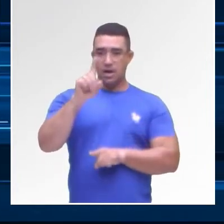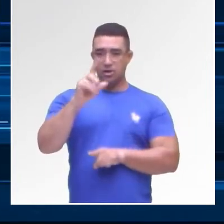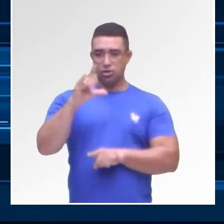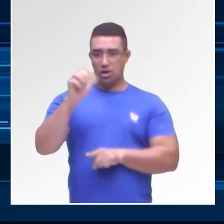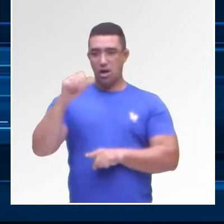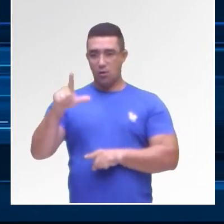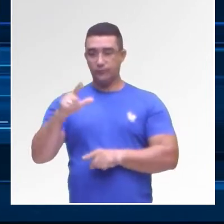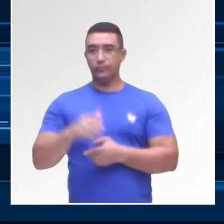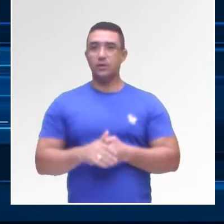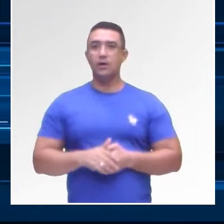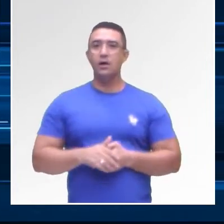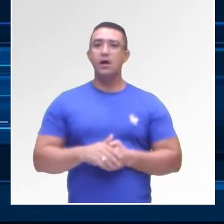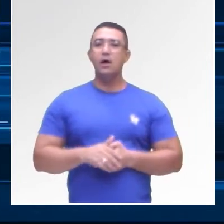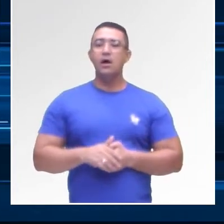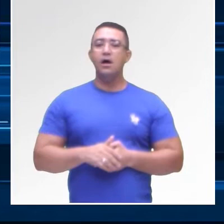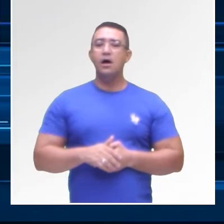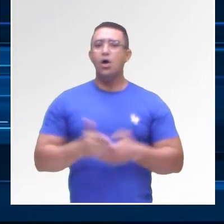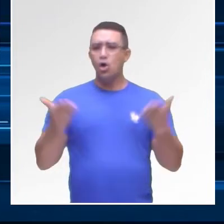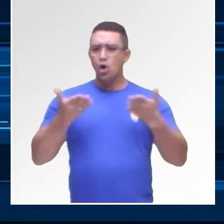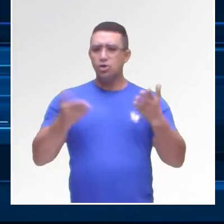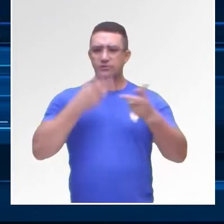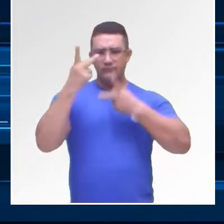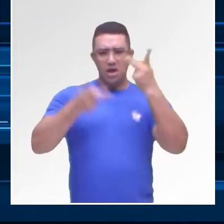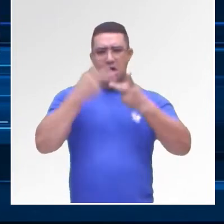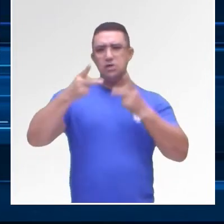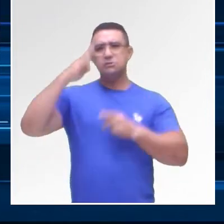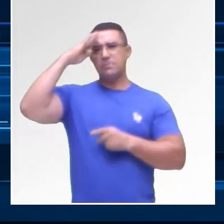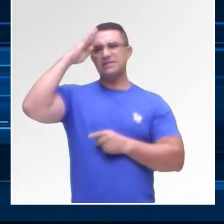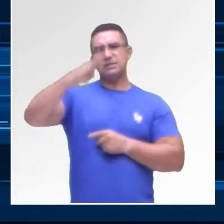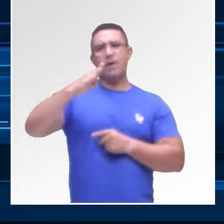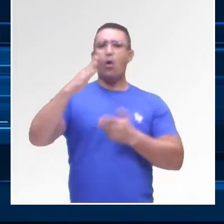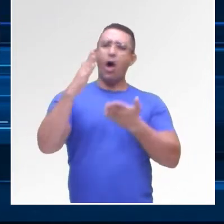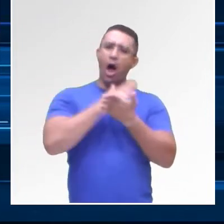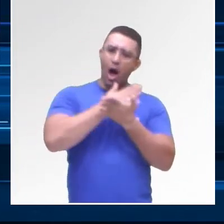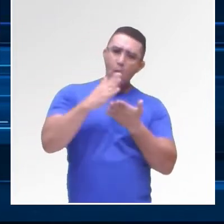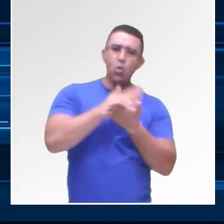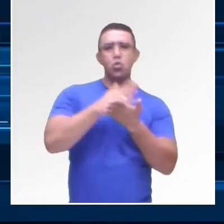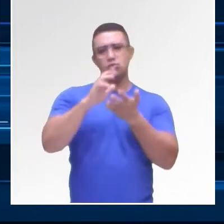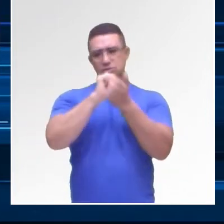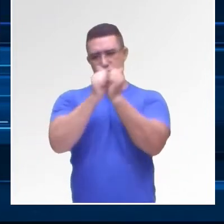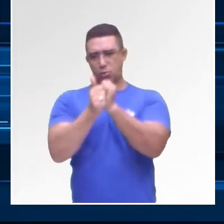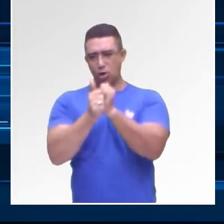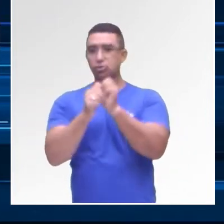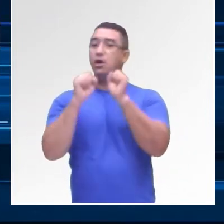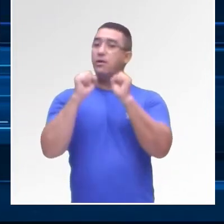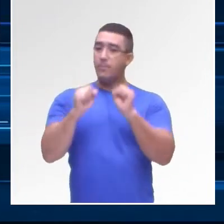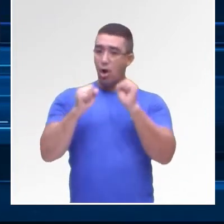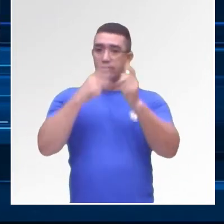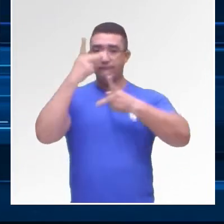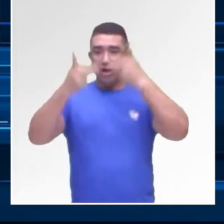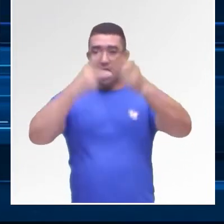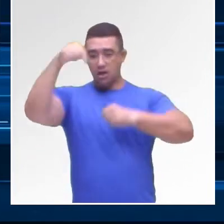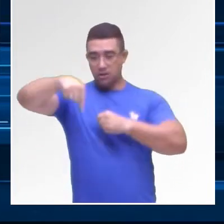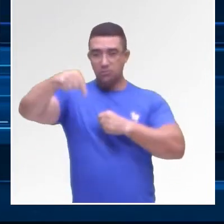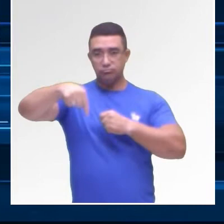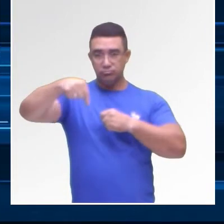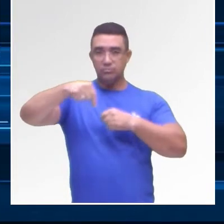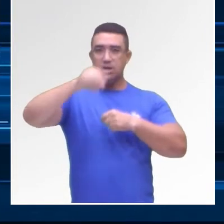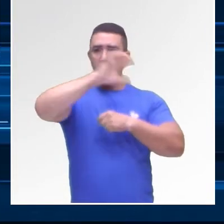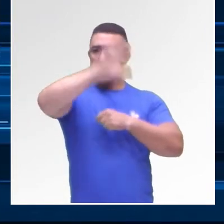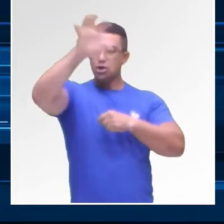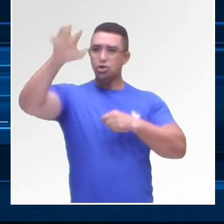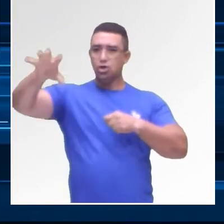aqui falar apenas de alguns, os principais, e que podem ser praticados aqui na nossa região amazônica, no